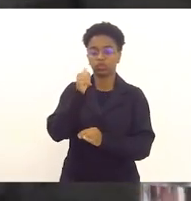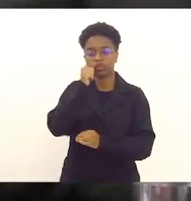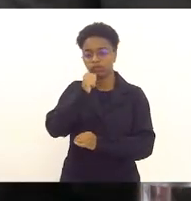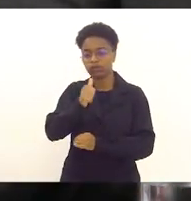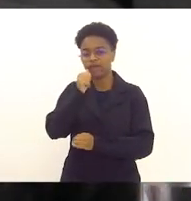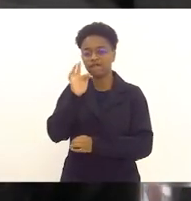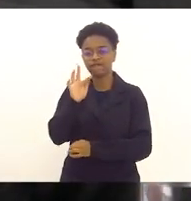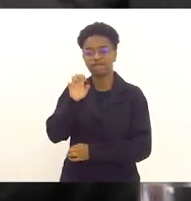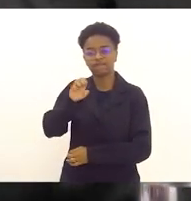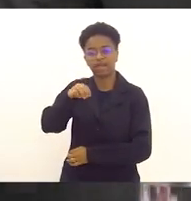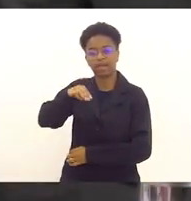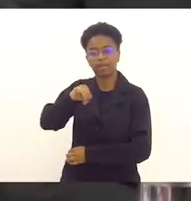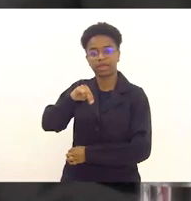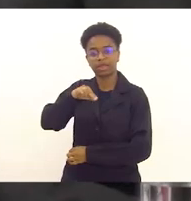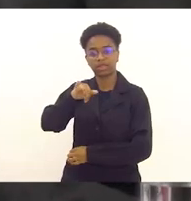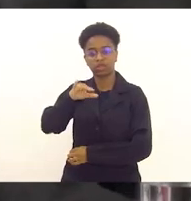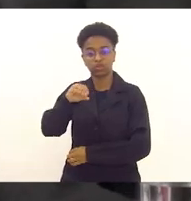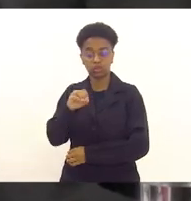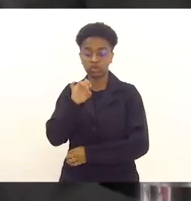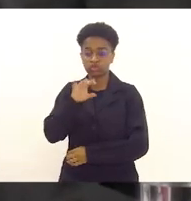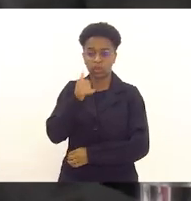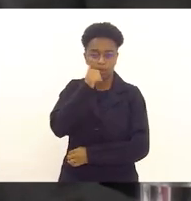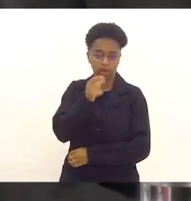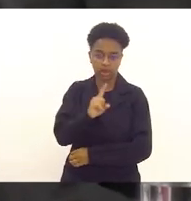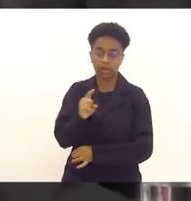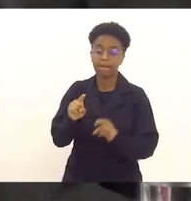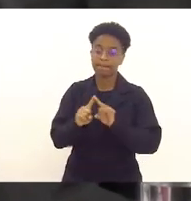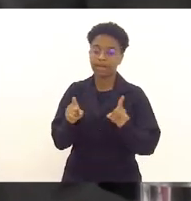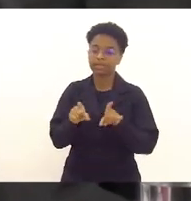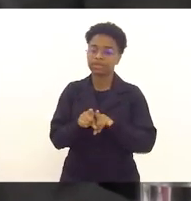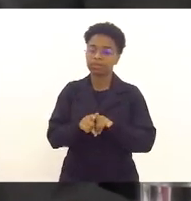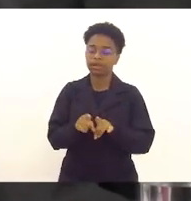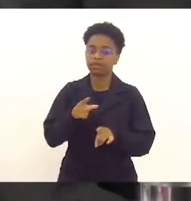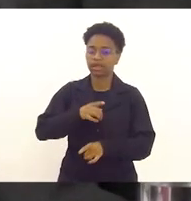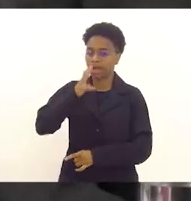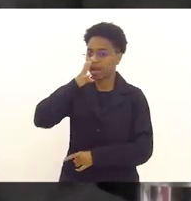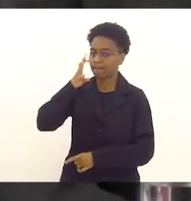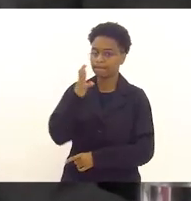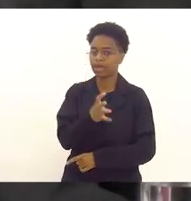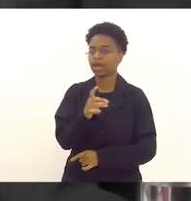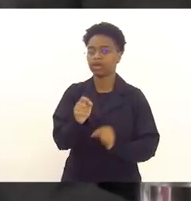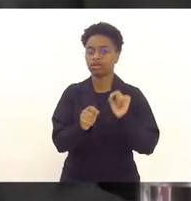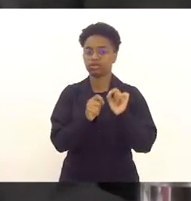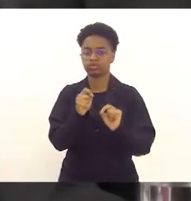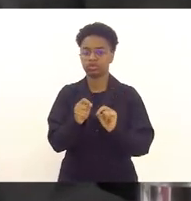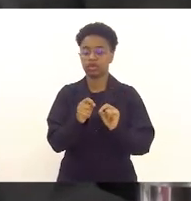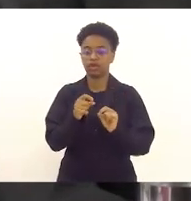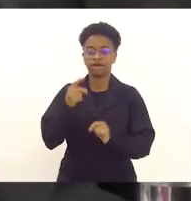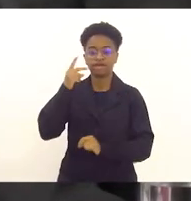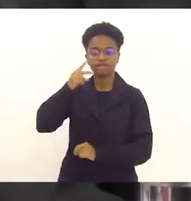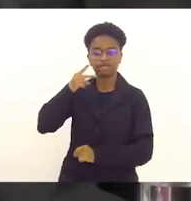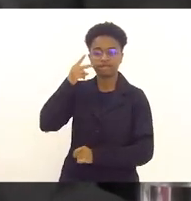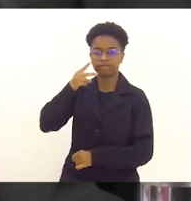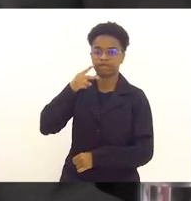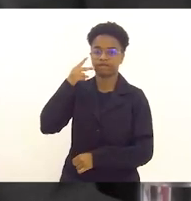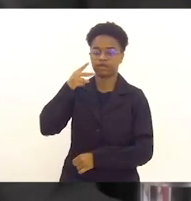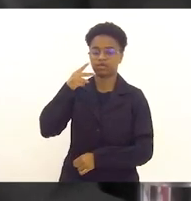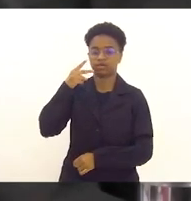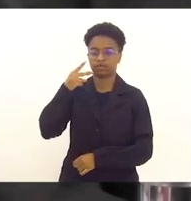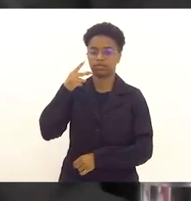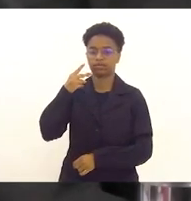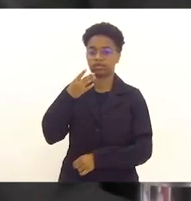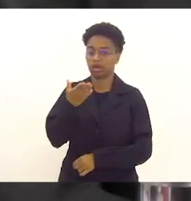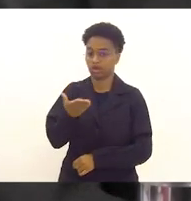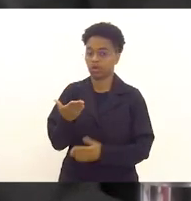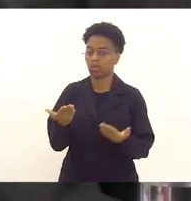é de ter a notícia da ameaça aí sofrida pela querida vereadora né que